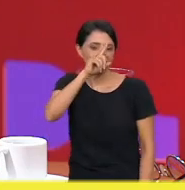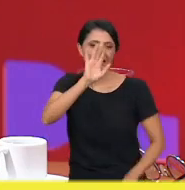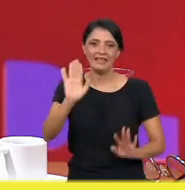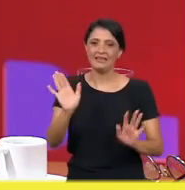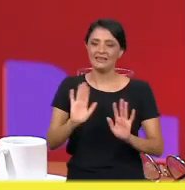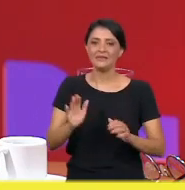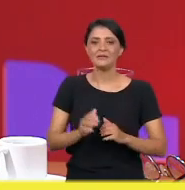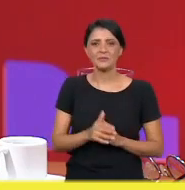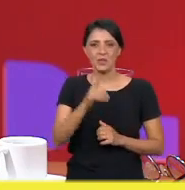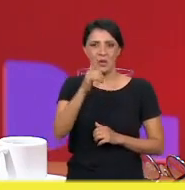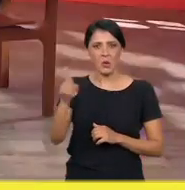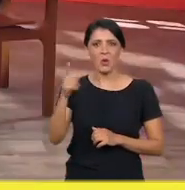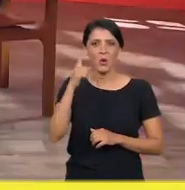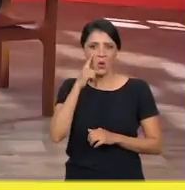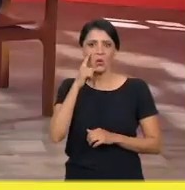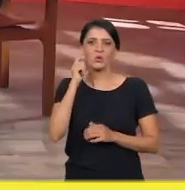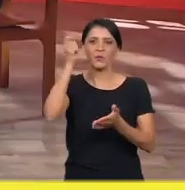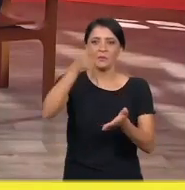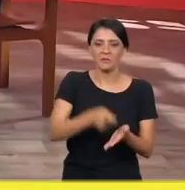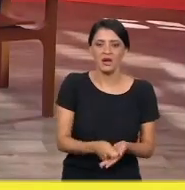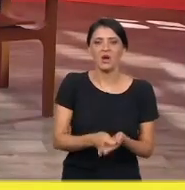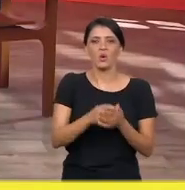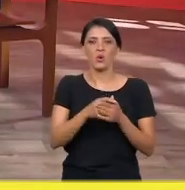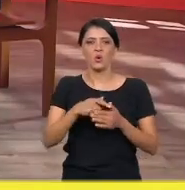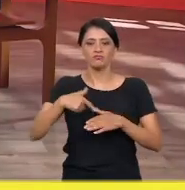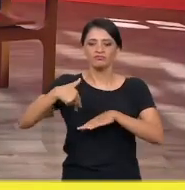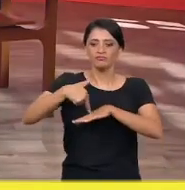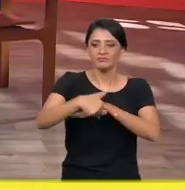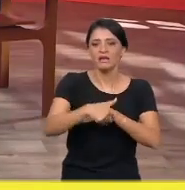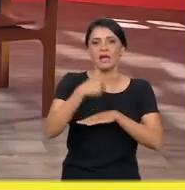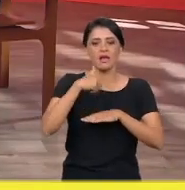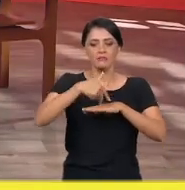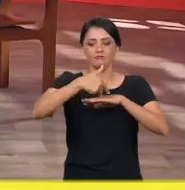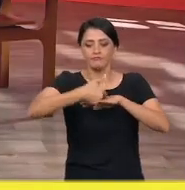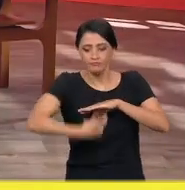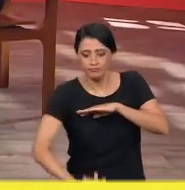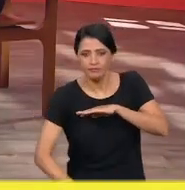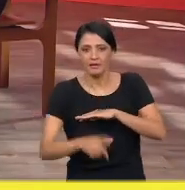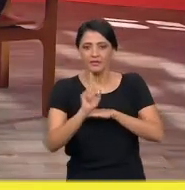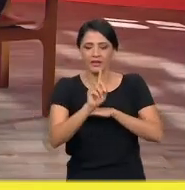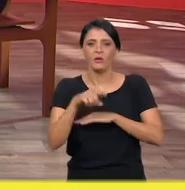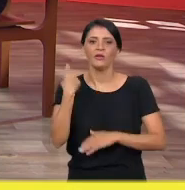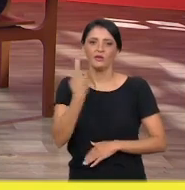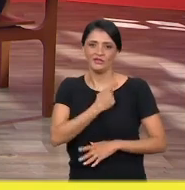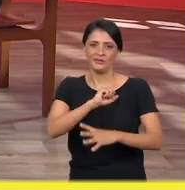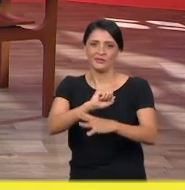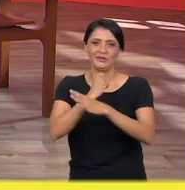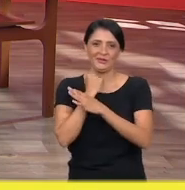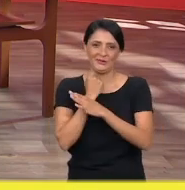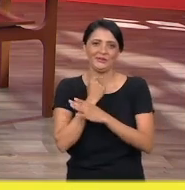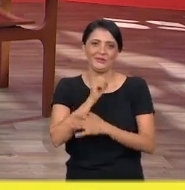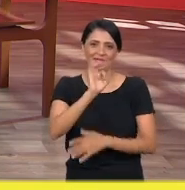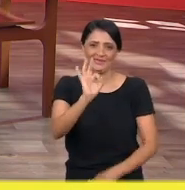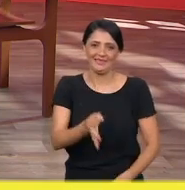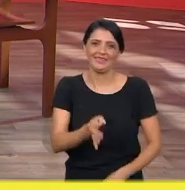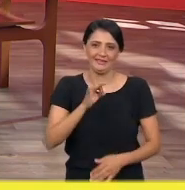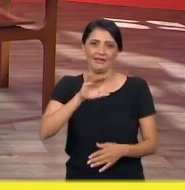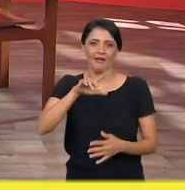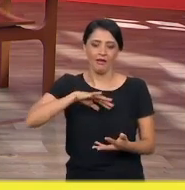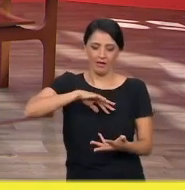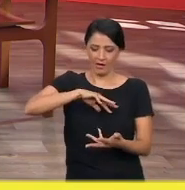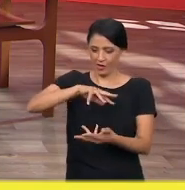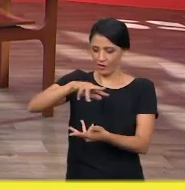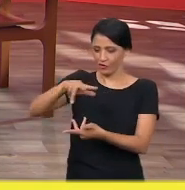cara esses dias financiou uma expedição, foi até lá e voltou, ou seja, ele não caiu pela borda, né? Ah, então a gente está seguro. A gente está seguro. Com certeza é redonda. Agora,